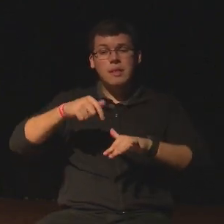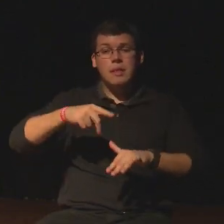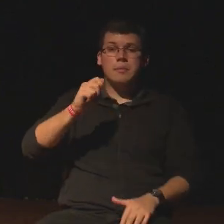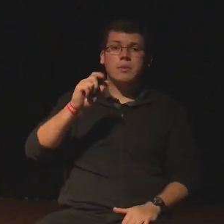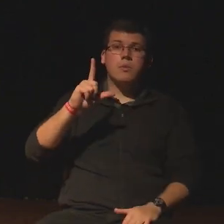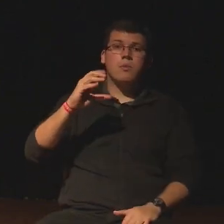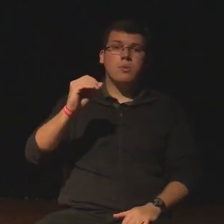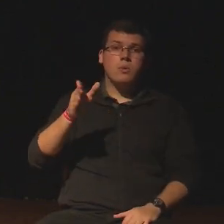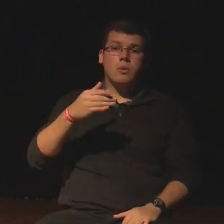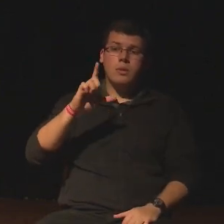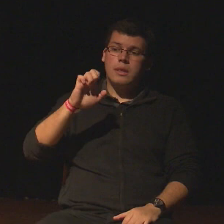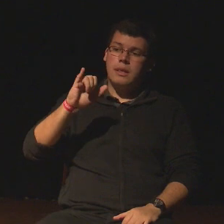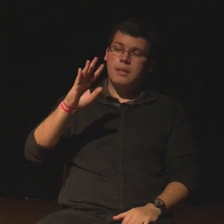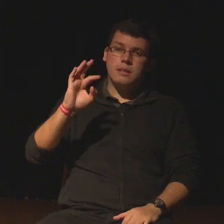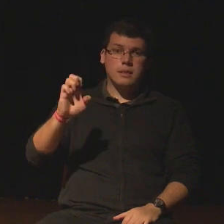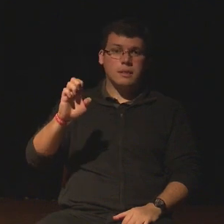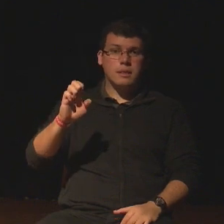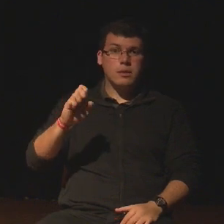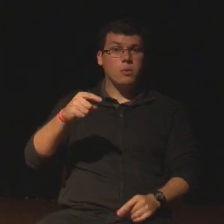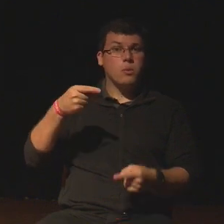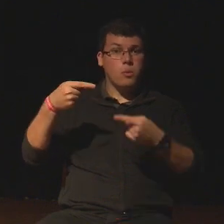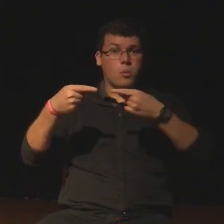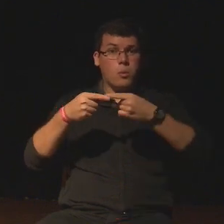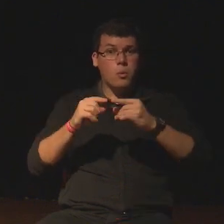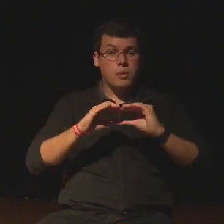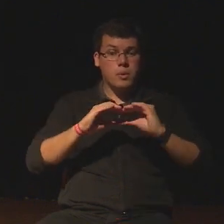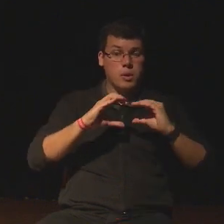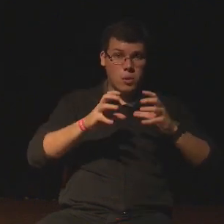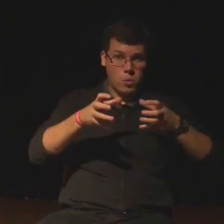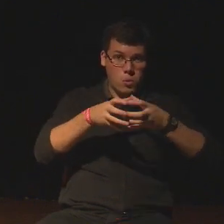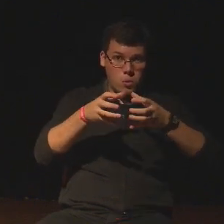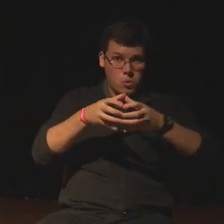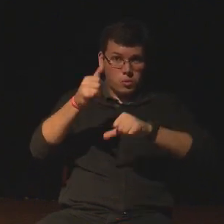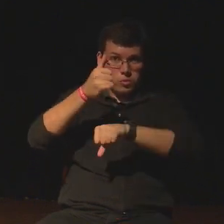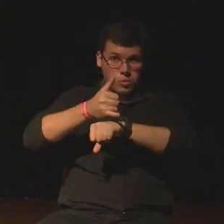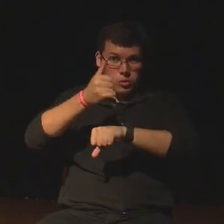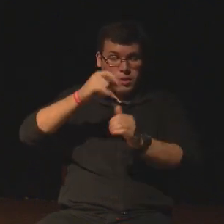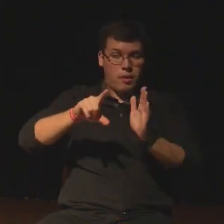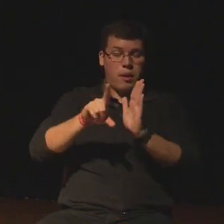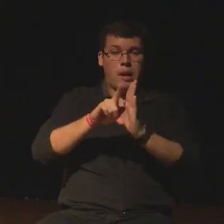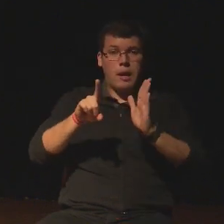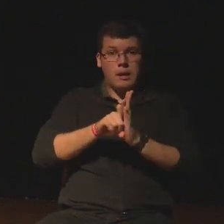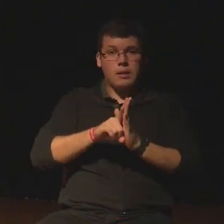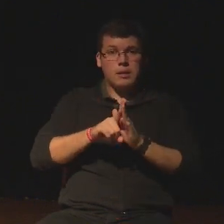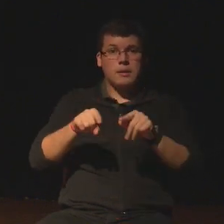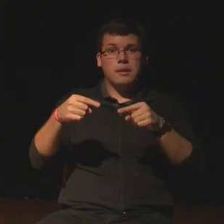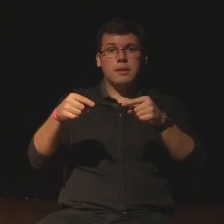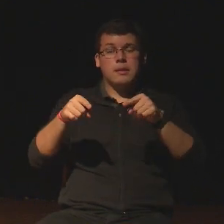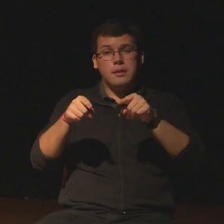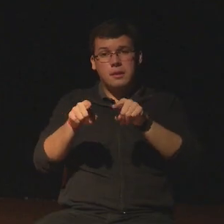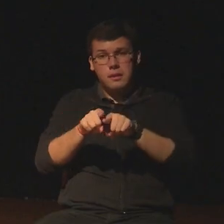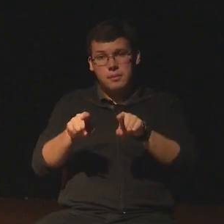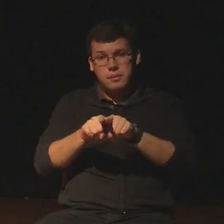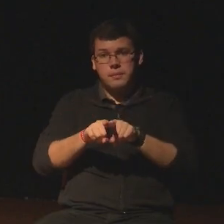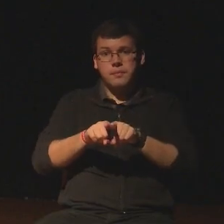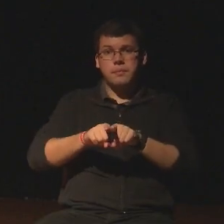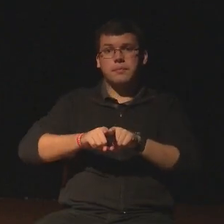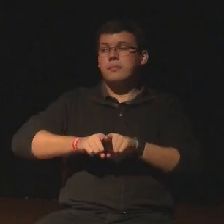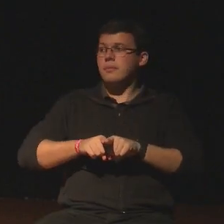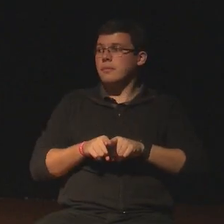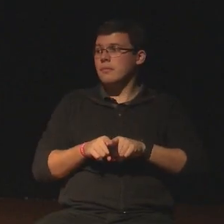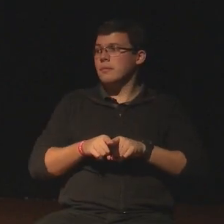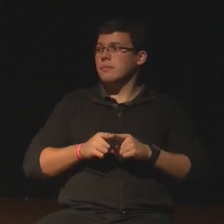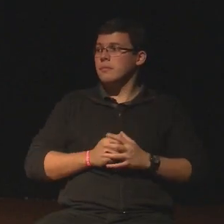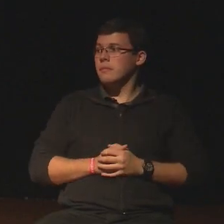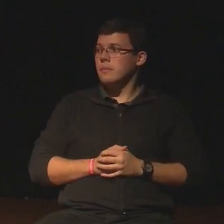de Urbanismo e Licenciamento. Agradecer o representante da vereadora Janaína Pascoal, o assessor Gustavo